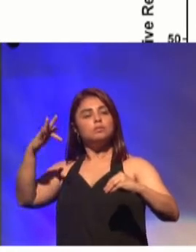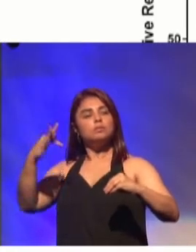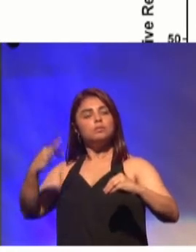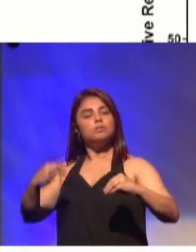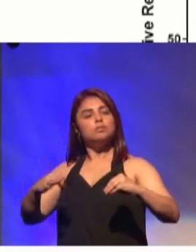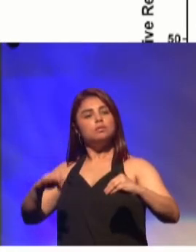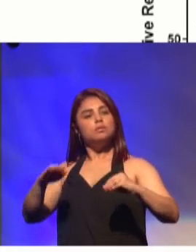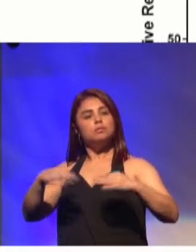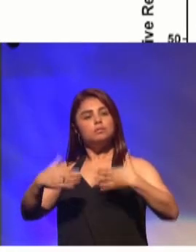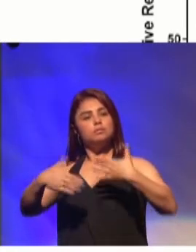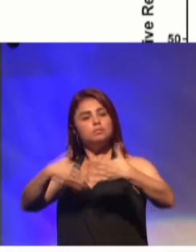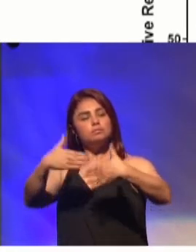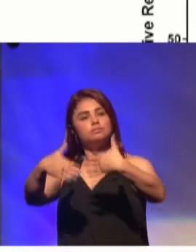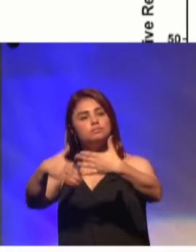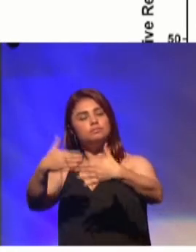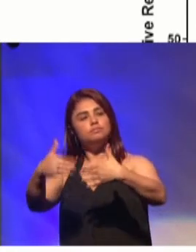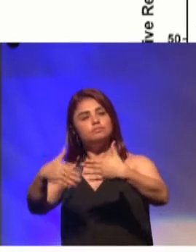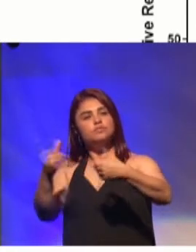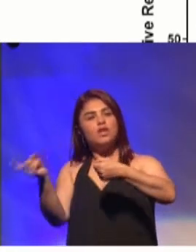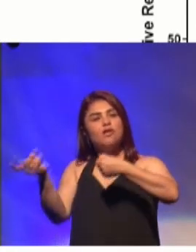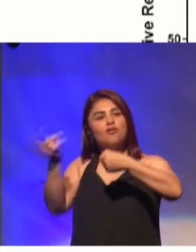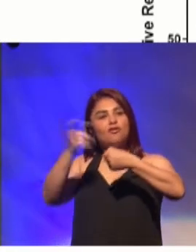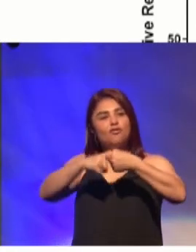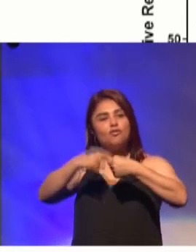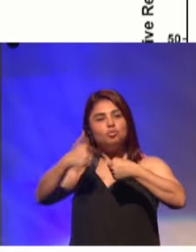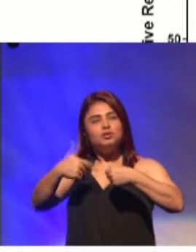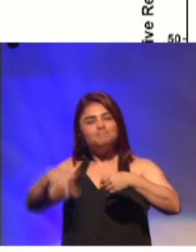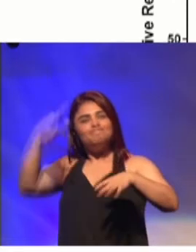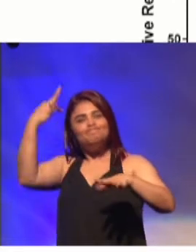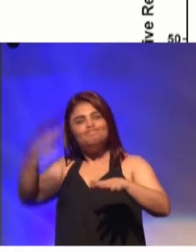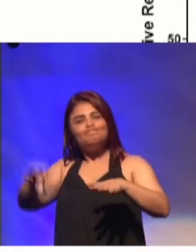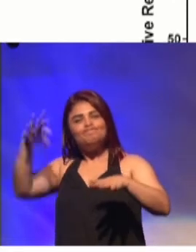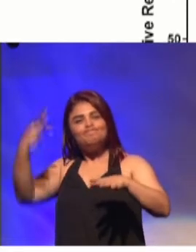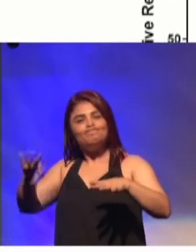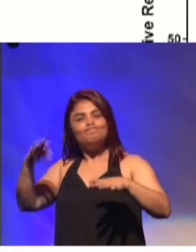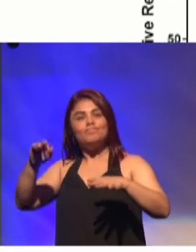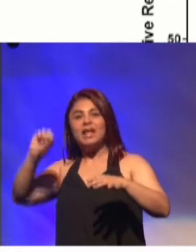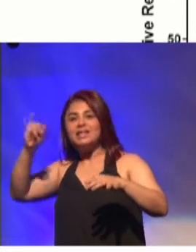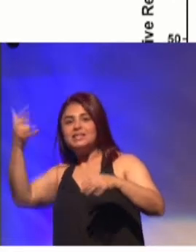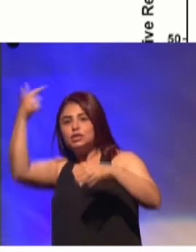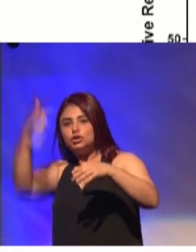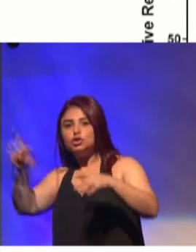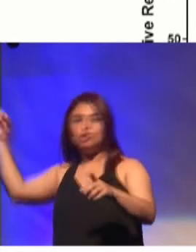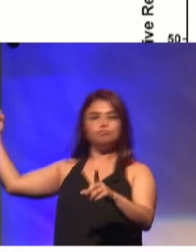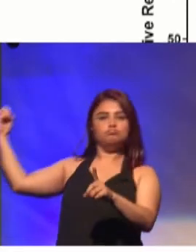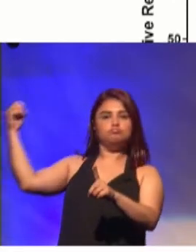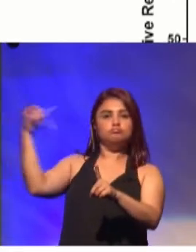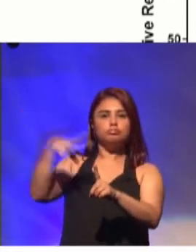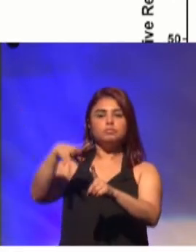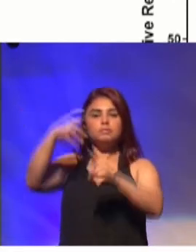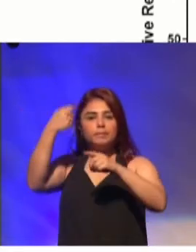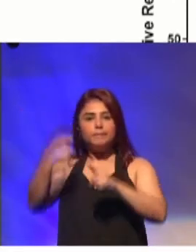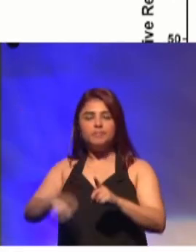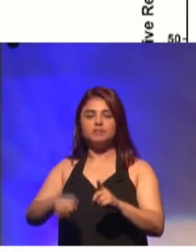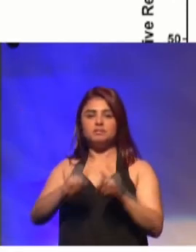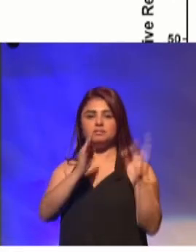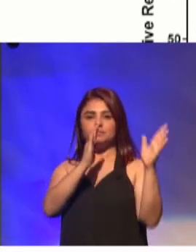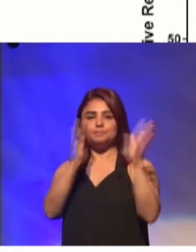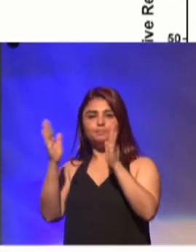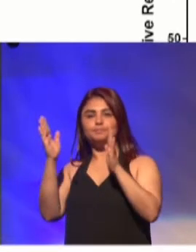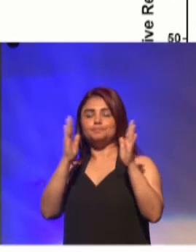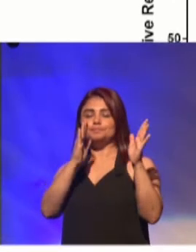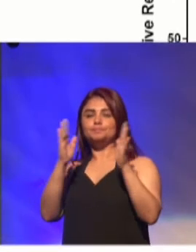força analgésica ao longo do tempo, vai retornando a dor se a gente não reaplicar. E